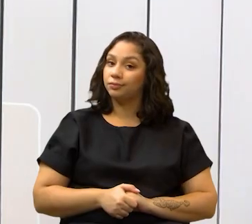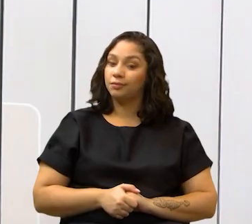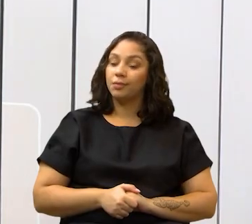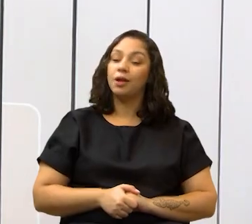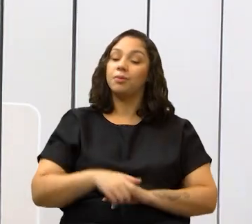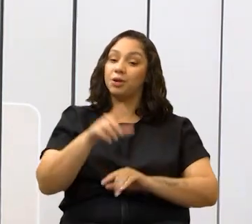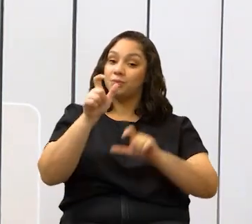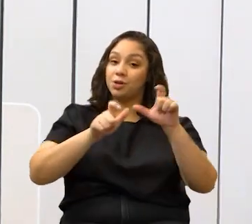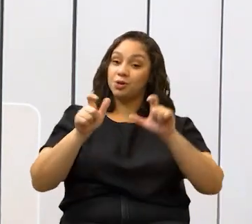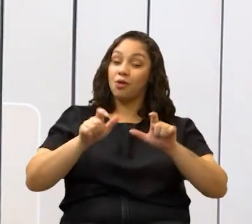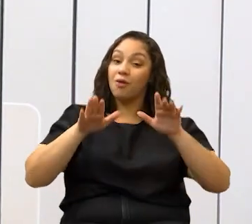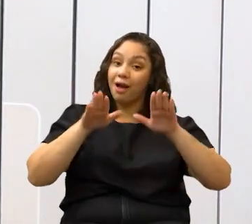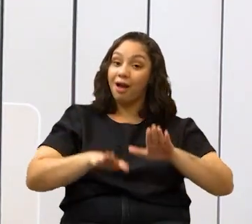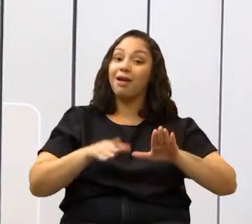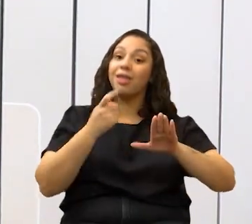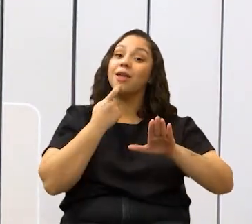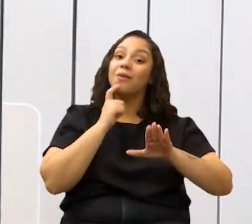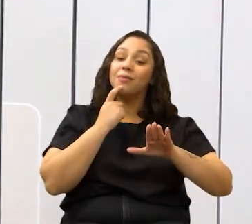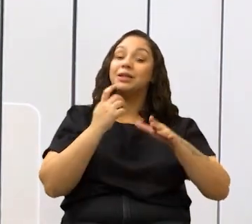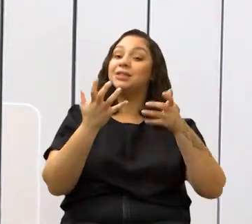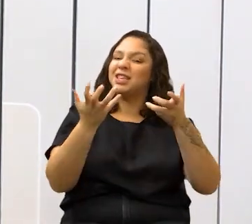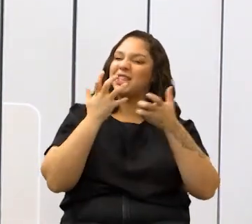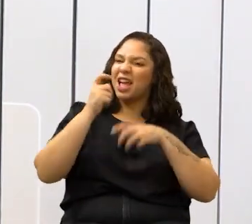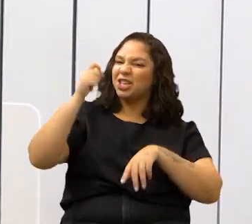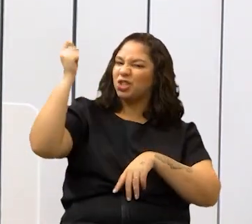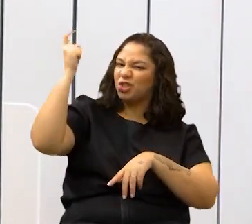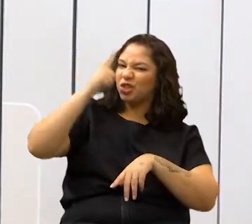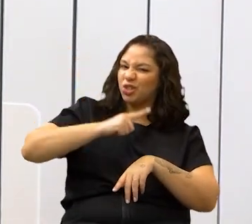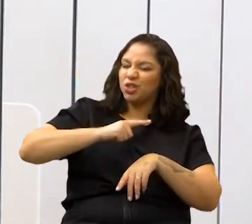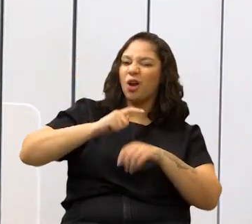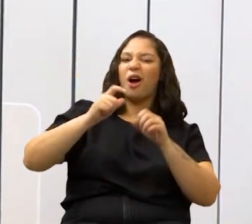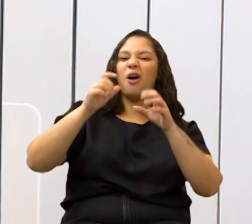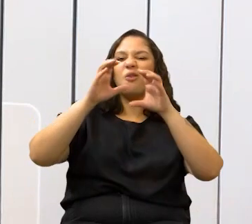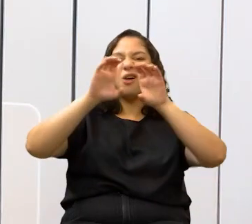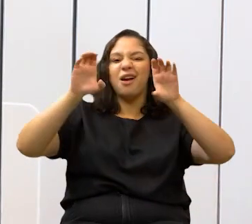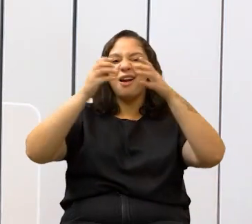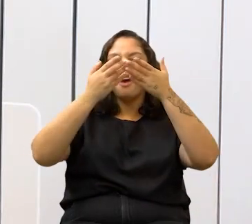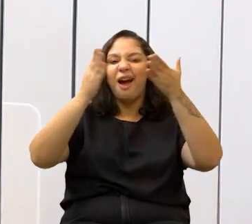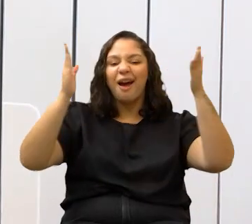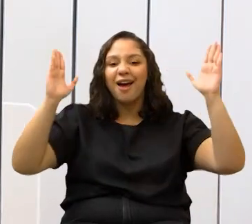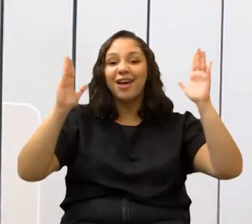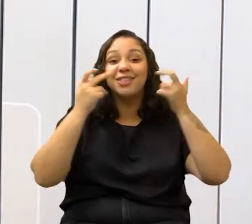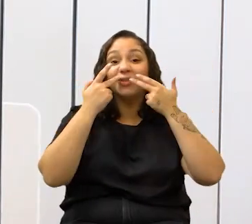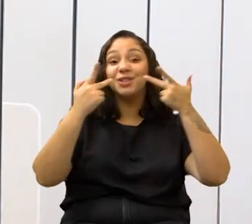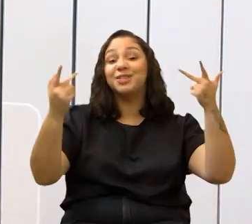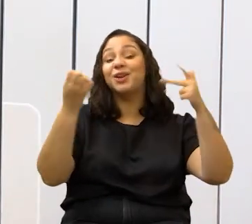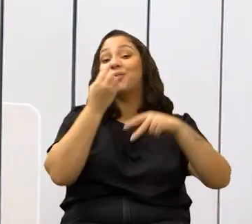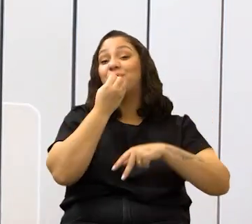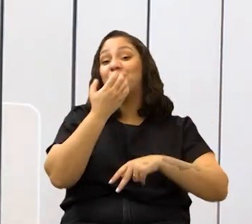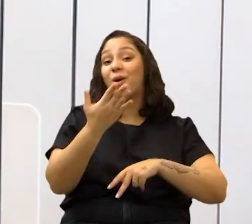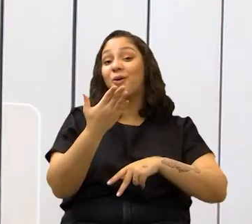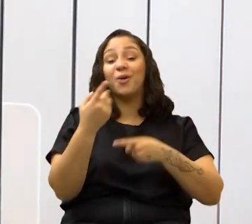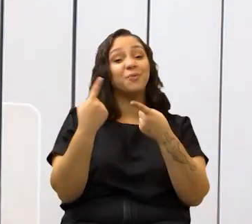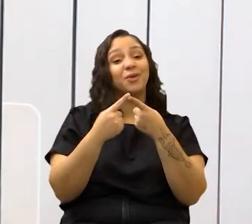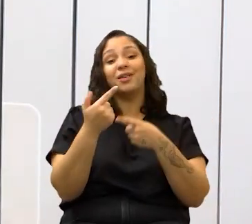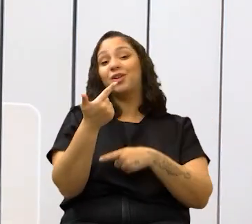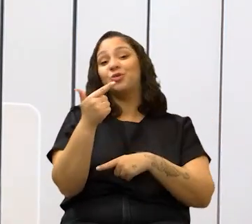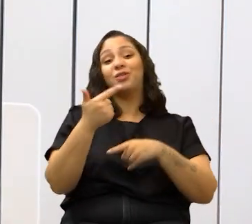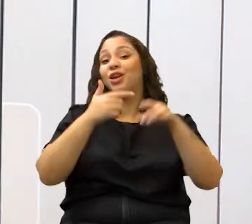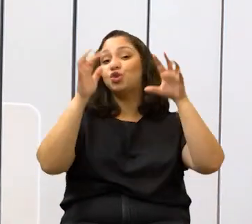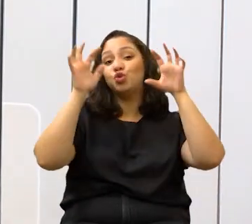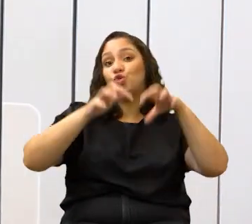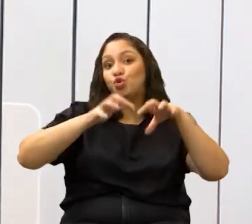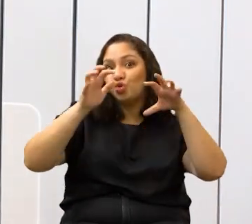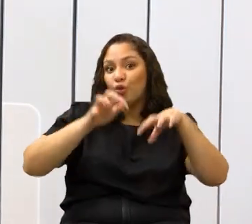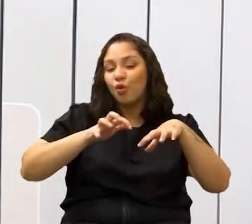E para quem vai ficar aqui em Campinas e quer sol, tempo aberto, a notícia é boa, viu? Porque não tem previsão